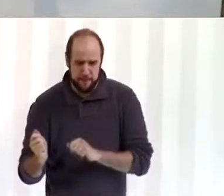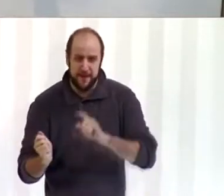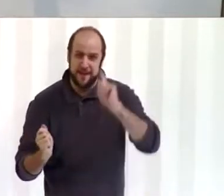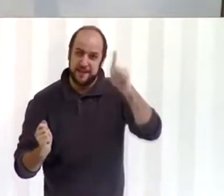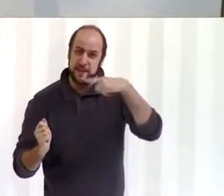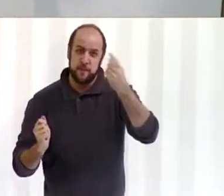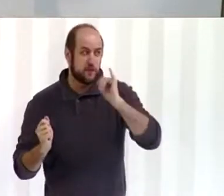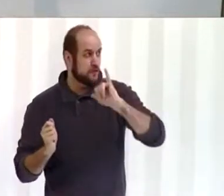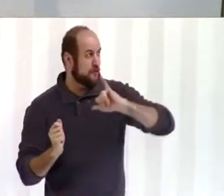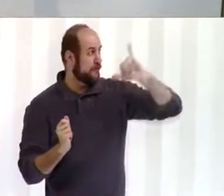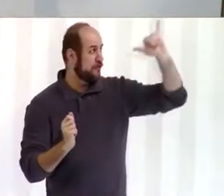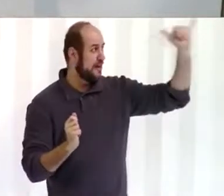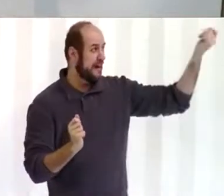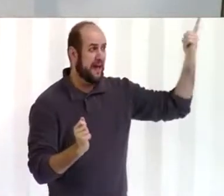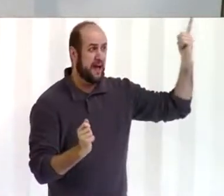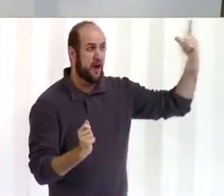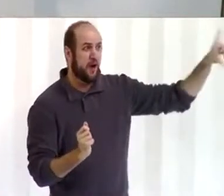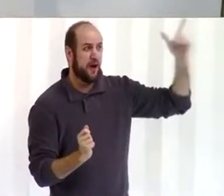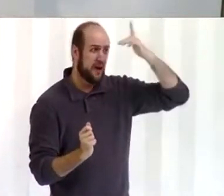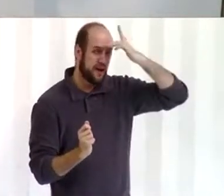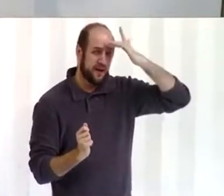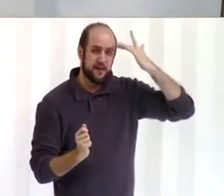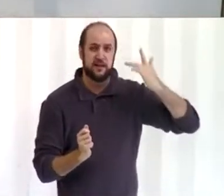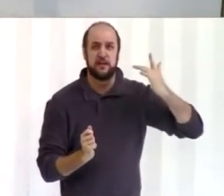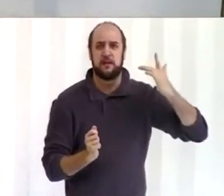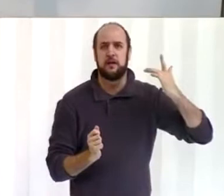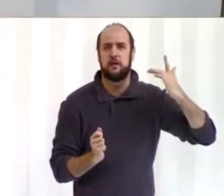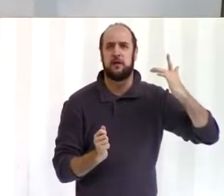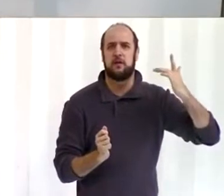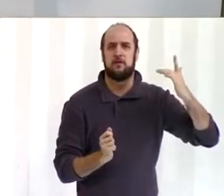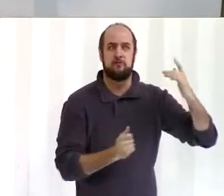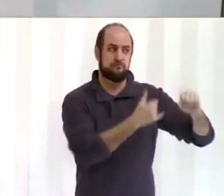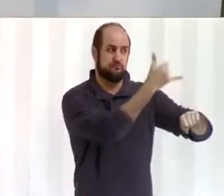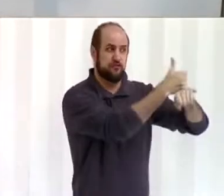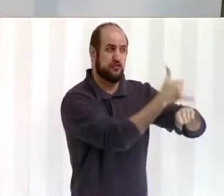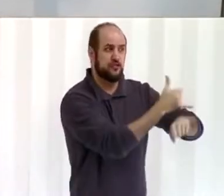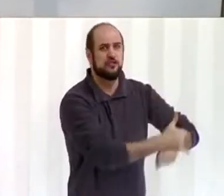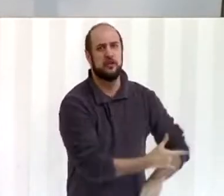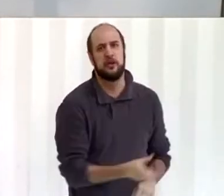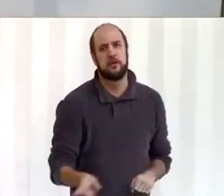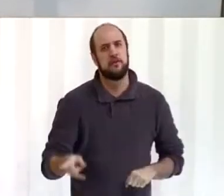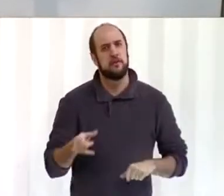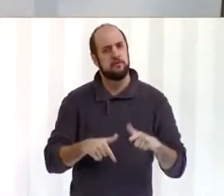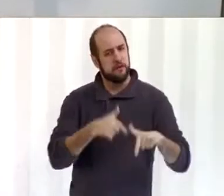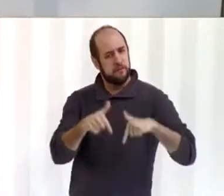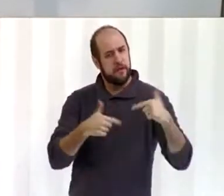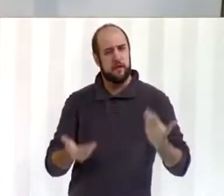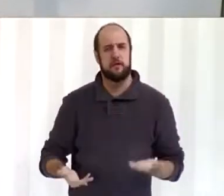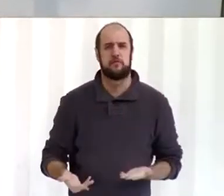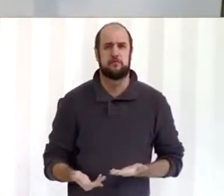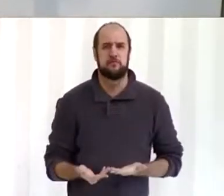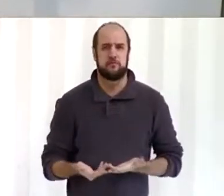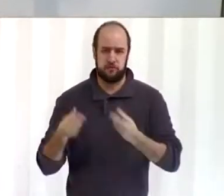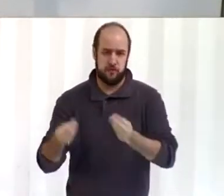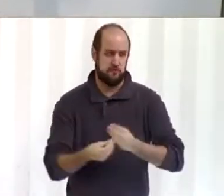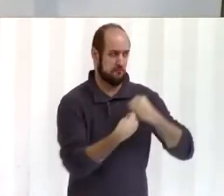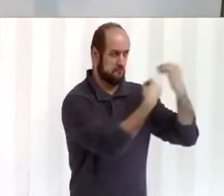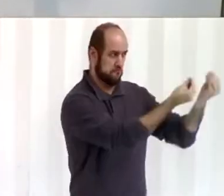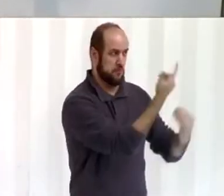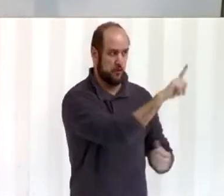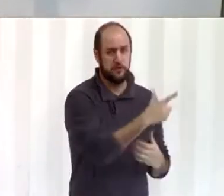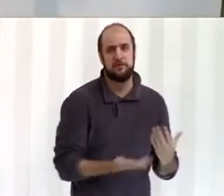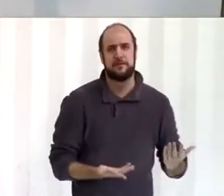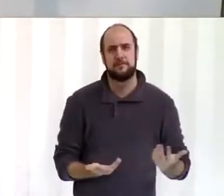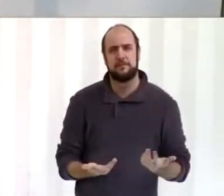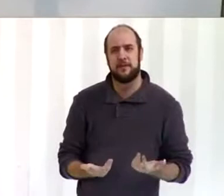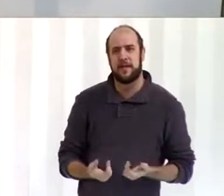era emprestado é porque não tinha dinheiro para comprar, e agora ele teria que devolver aquele aquele equipamento. E agora, como é que